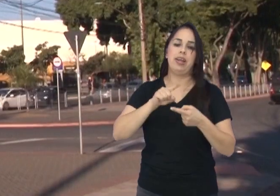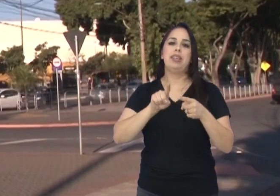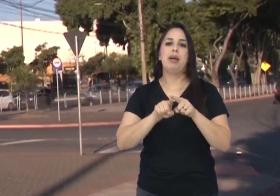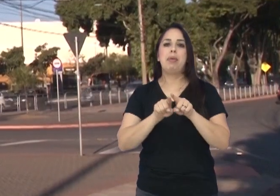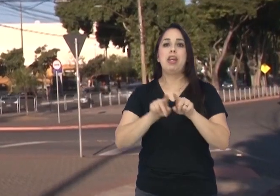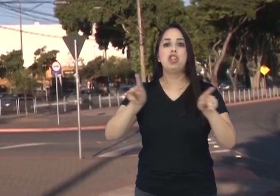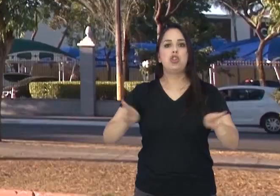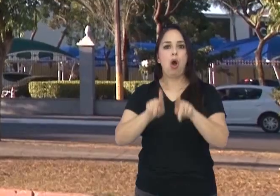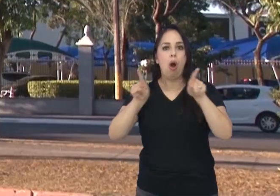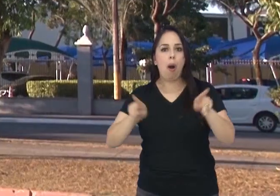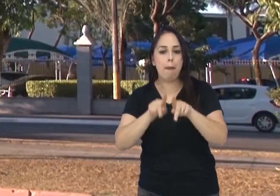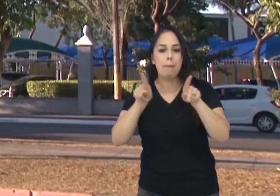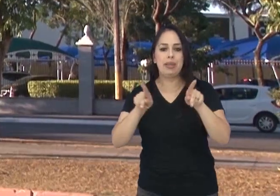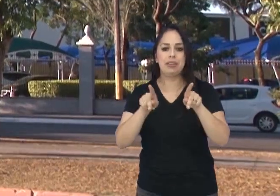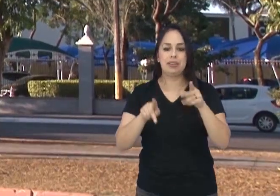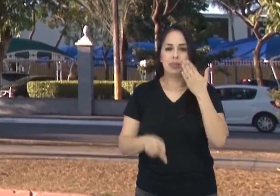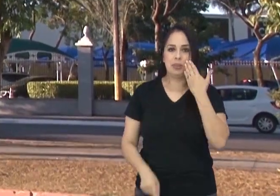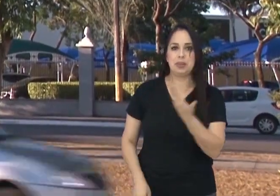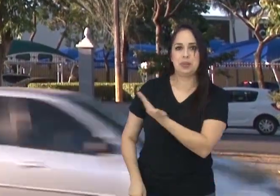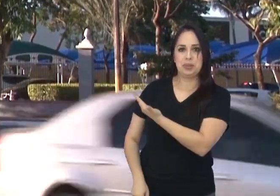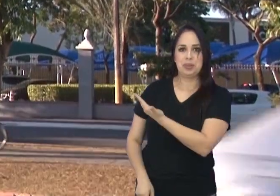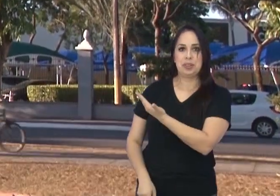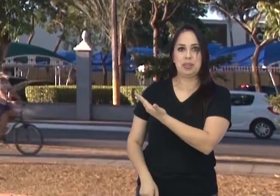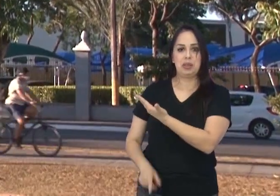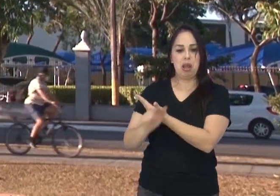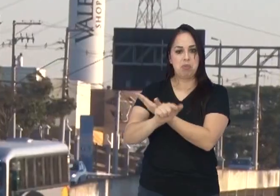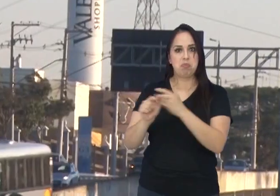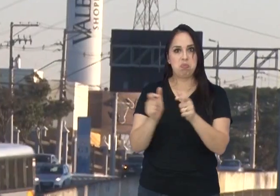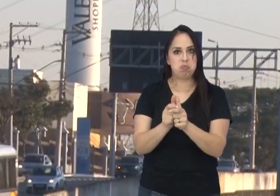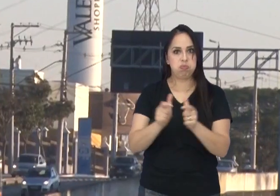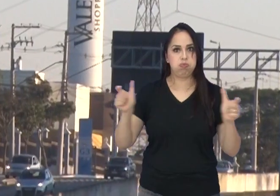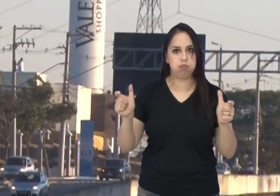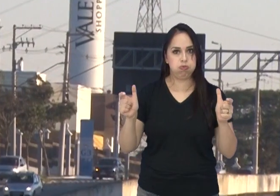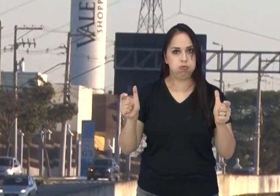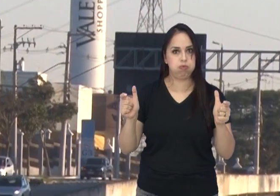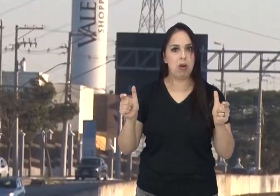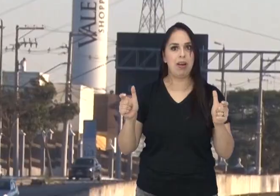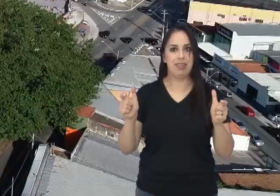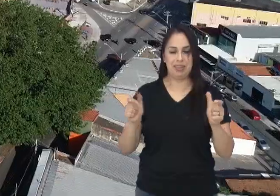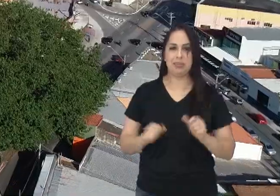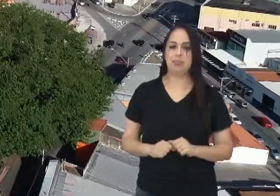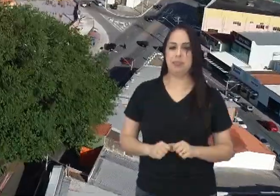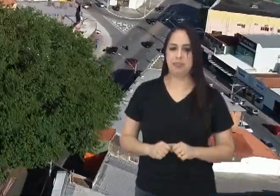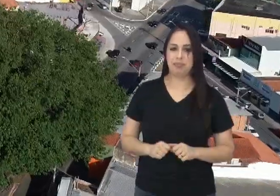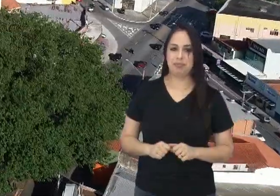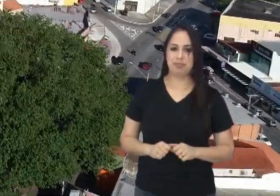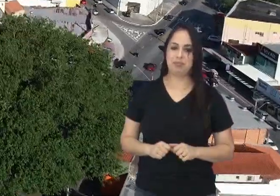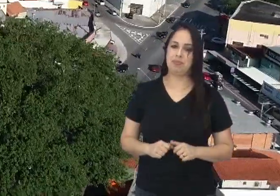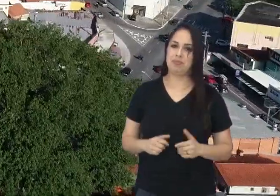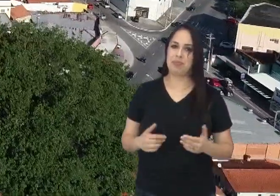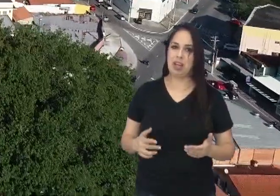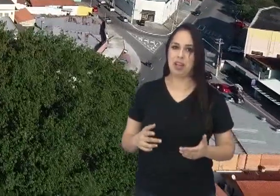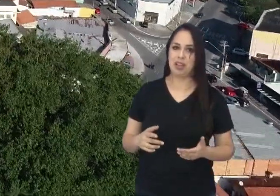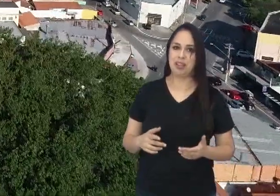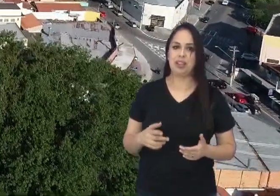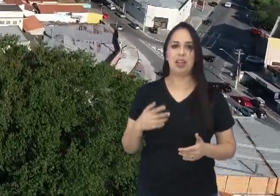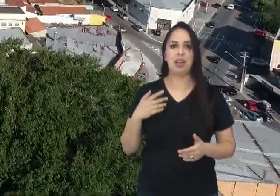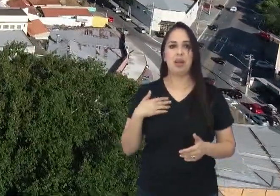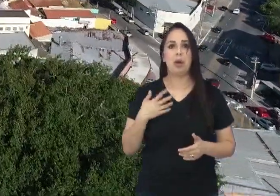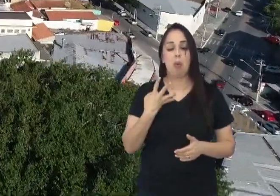de shopping, aquele que mais cresceu nos últimos anos como uma opção de lazer. E não é todo dia que se